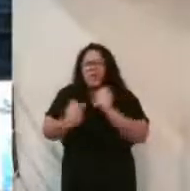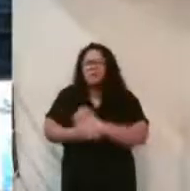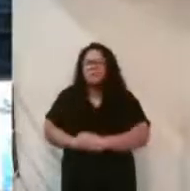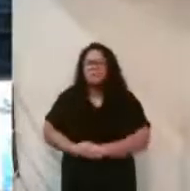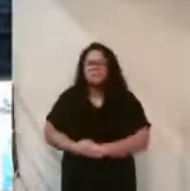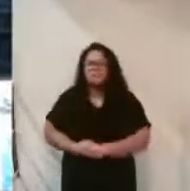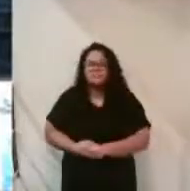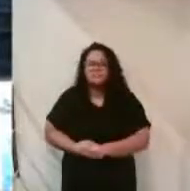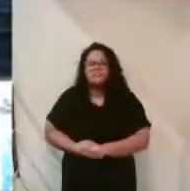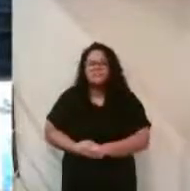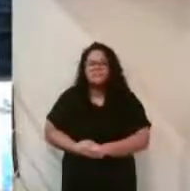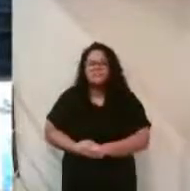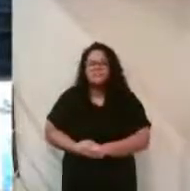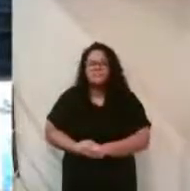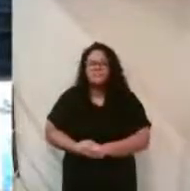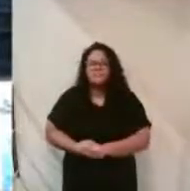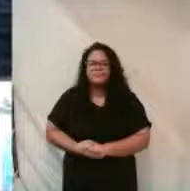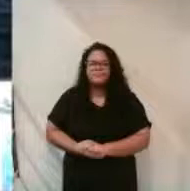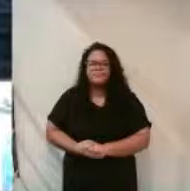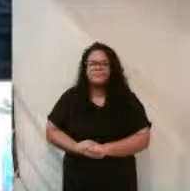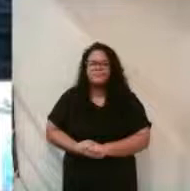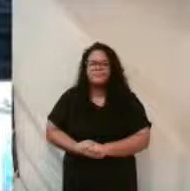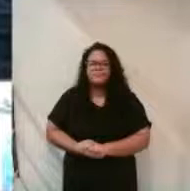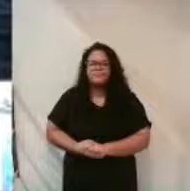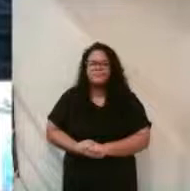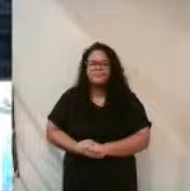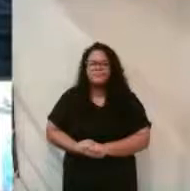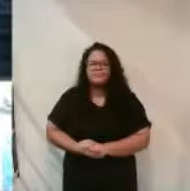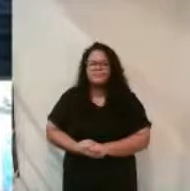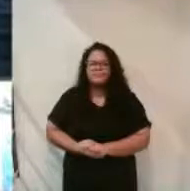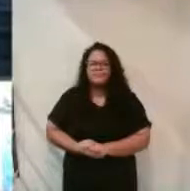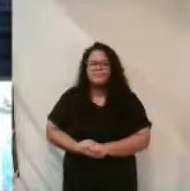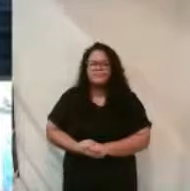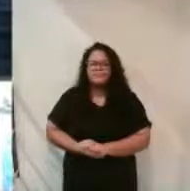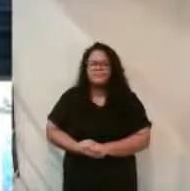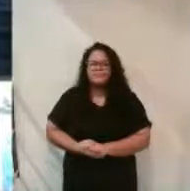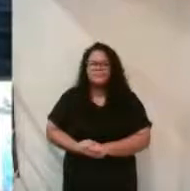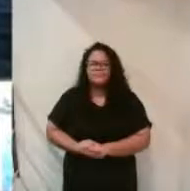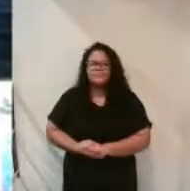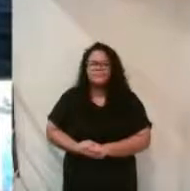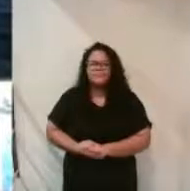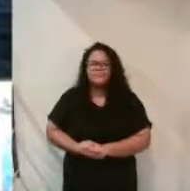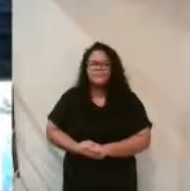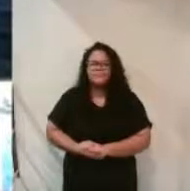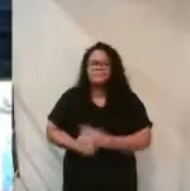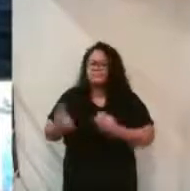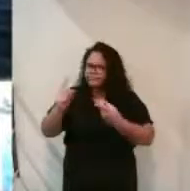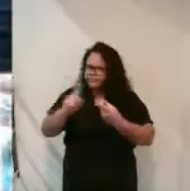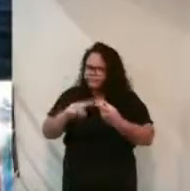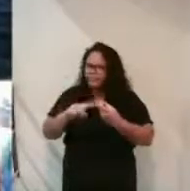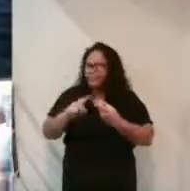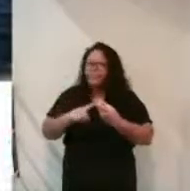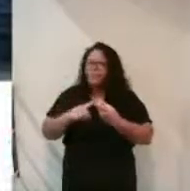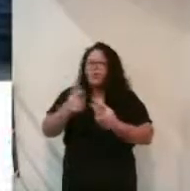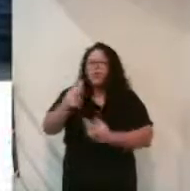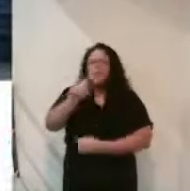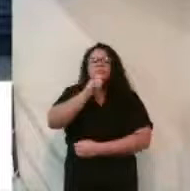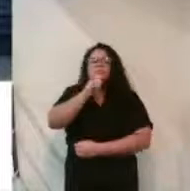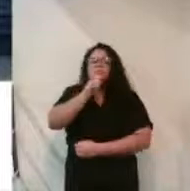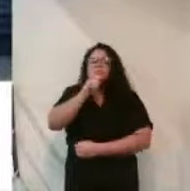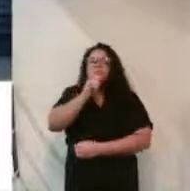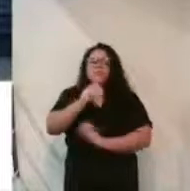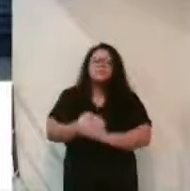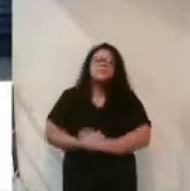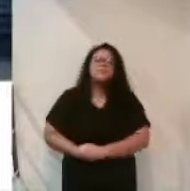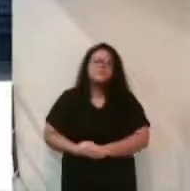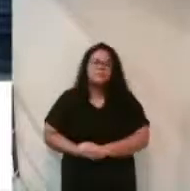Salgueiro. Insustentável. Santa Cruz e Santa Filomena transporta 150 quilômetros para o